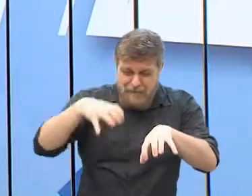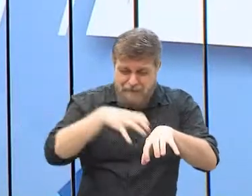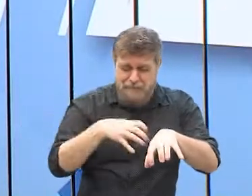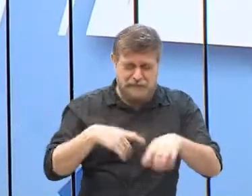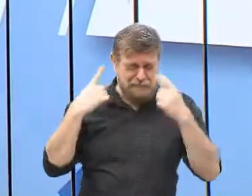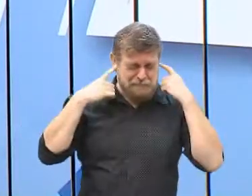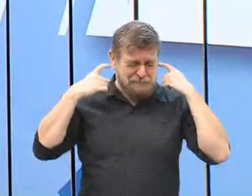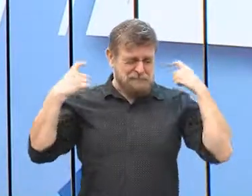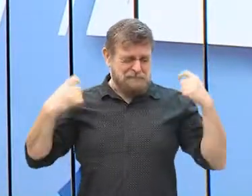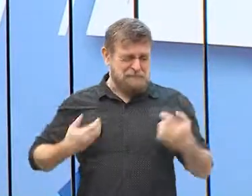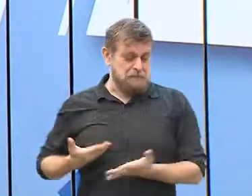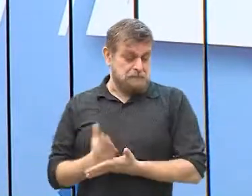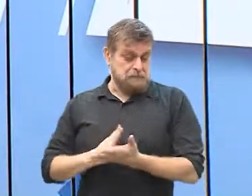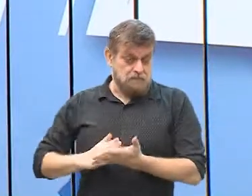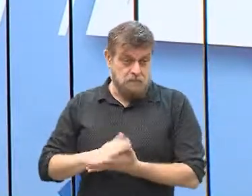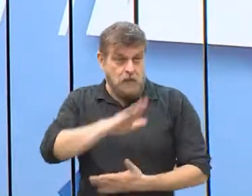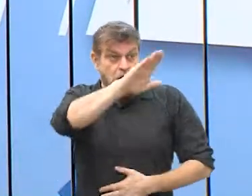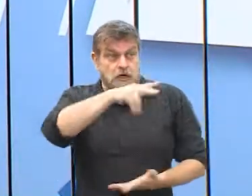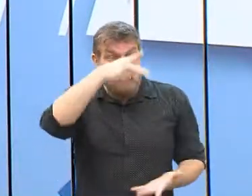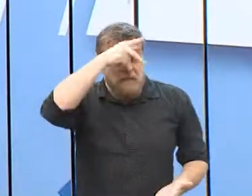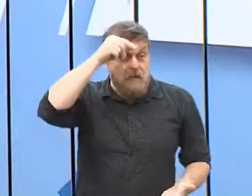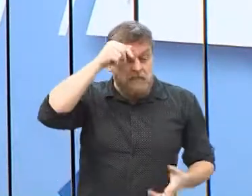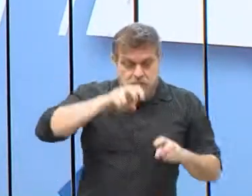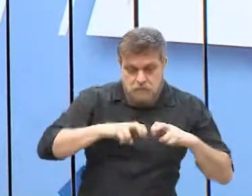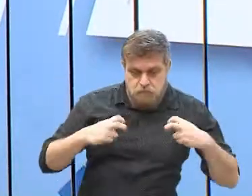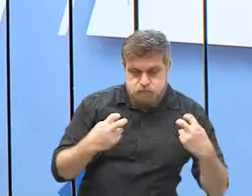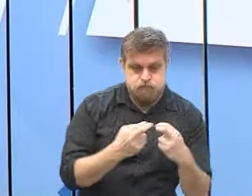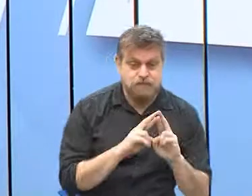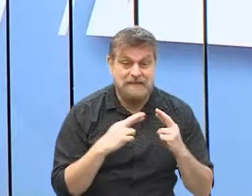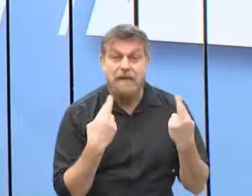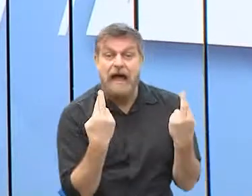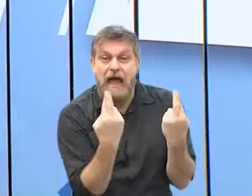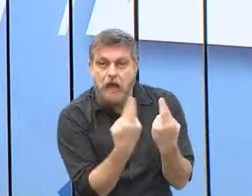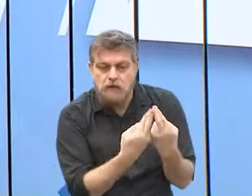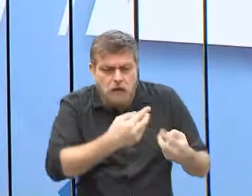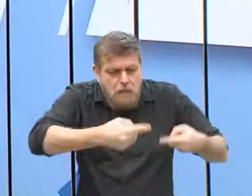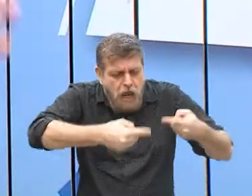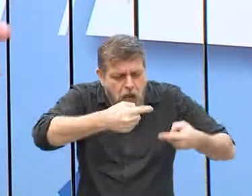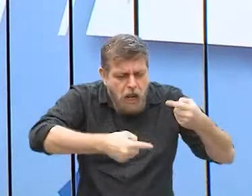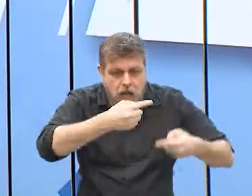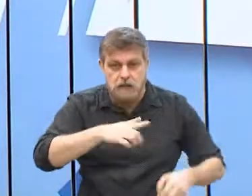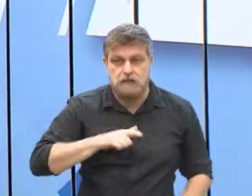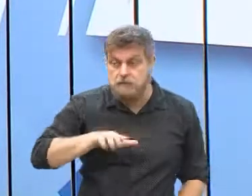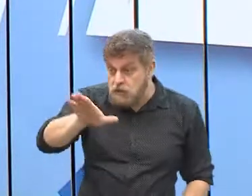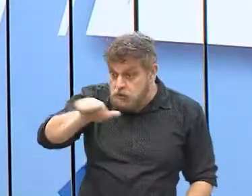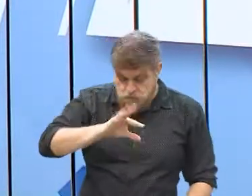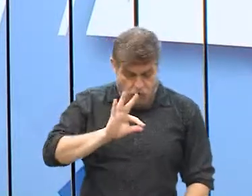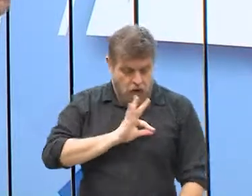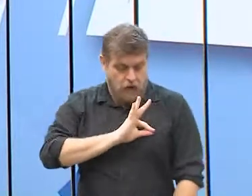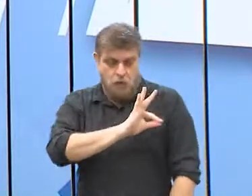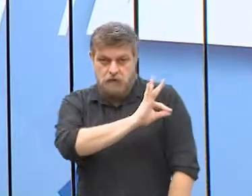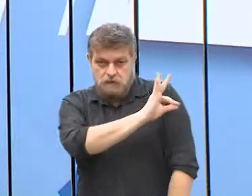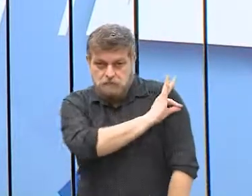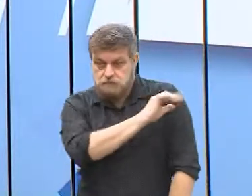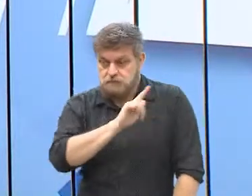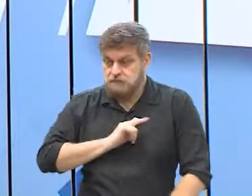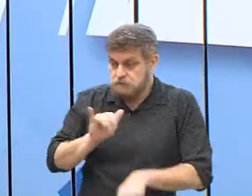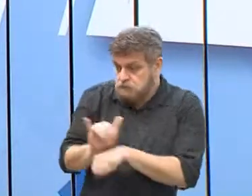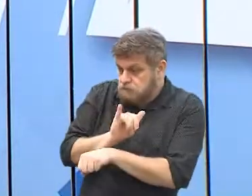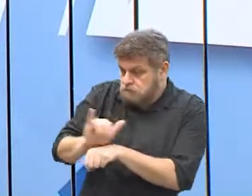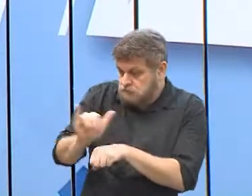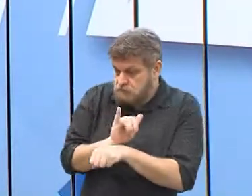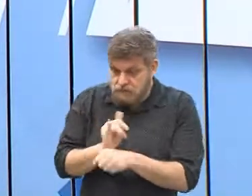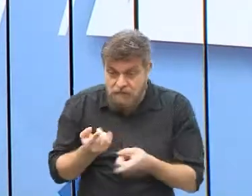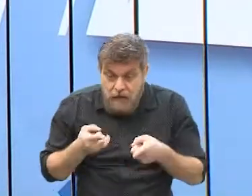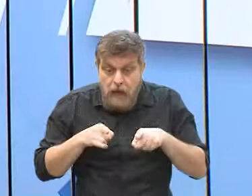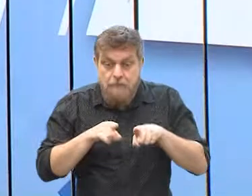fizemos reunião com o prefeito e foi retomada, né, com a Guarda Municipal, em esquemas, em